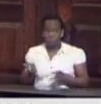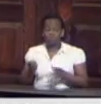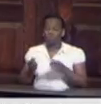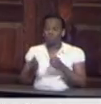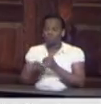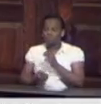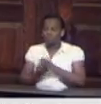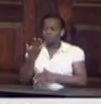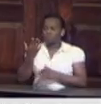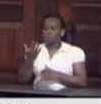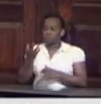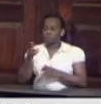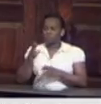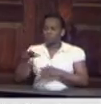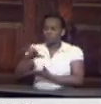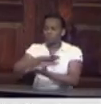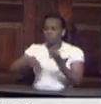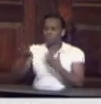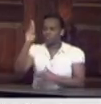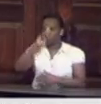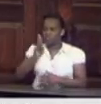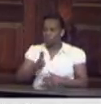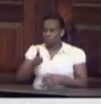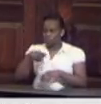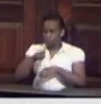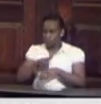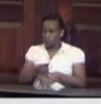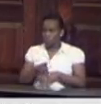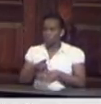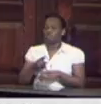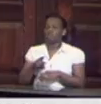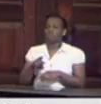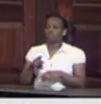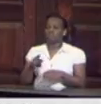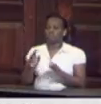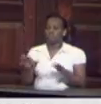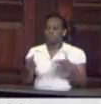na Revolução Russa, quando